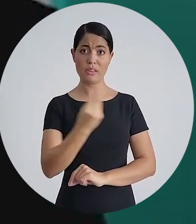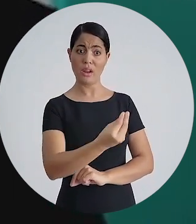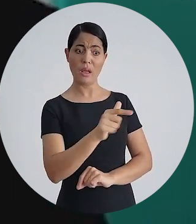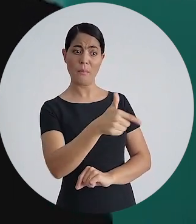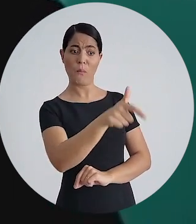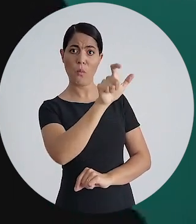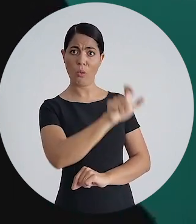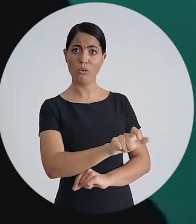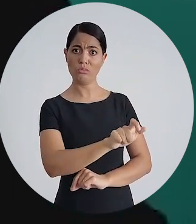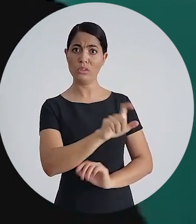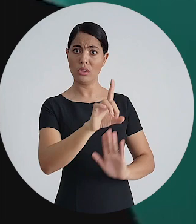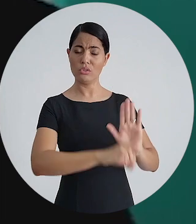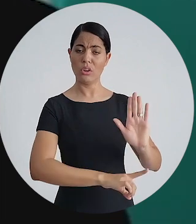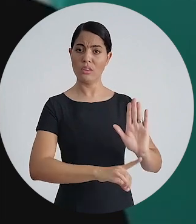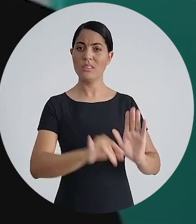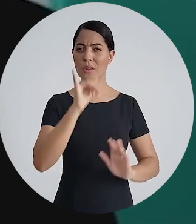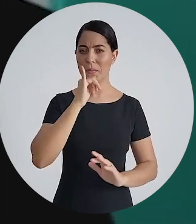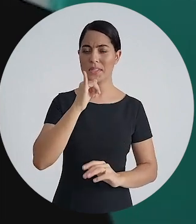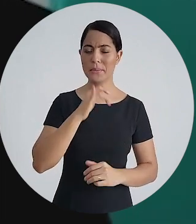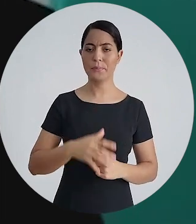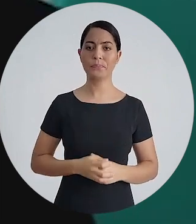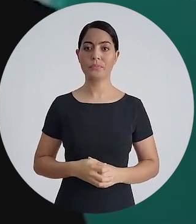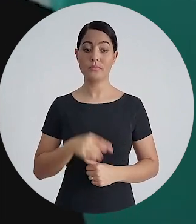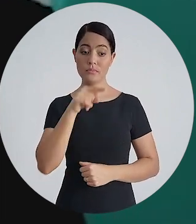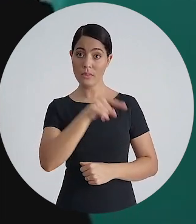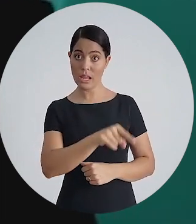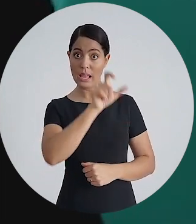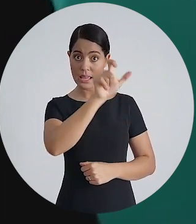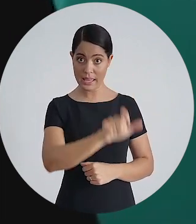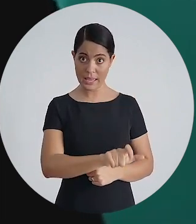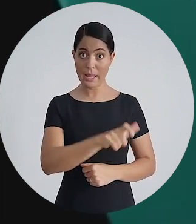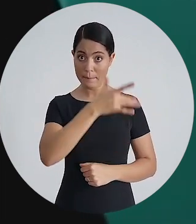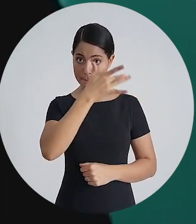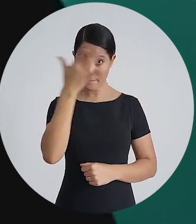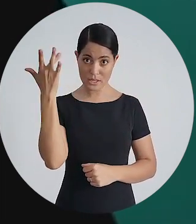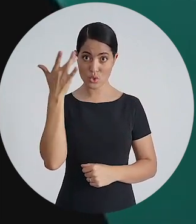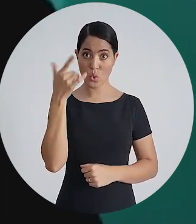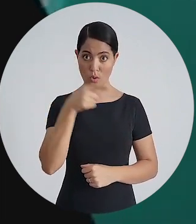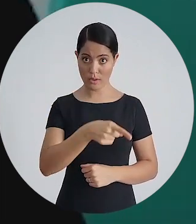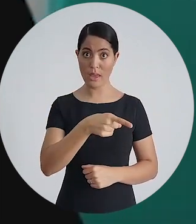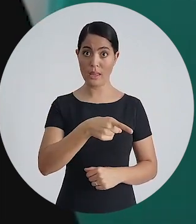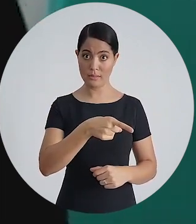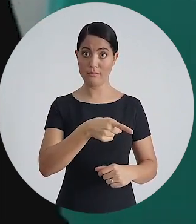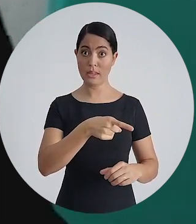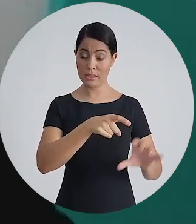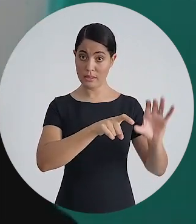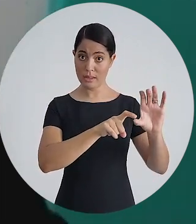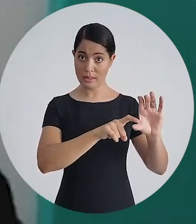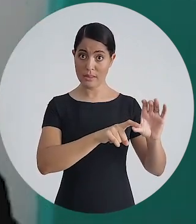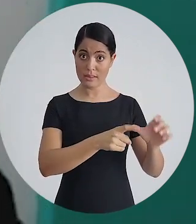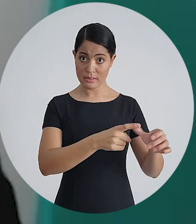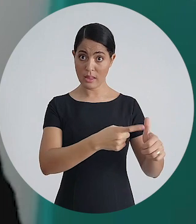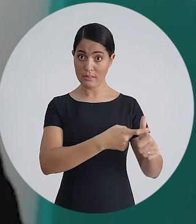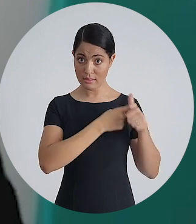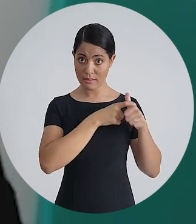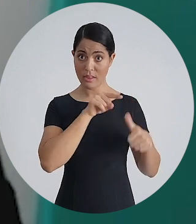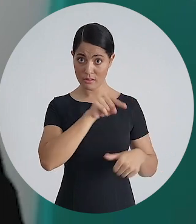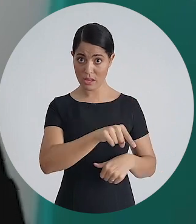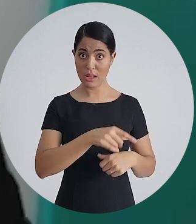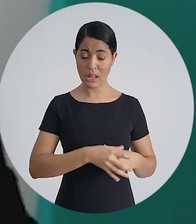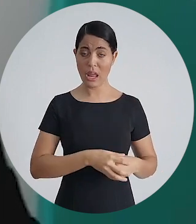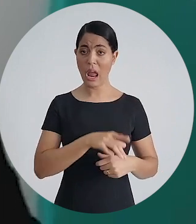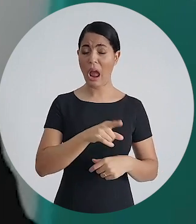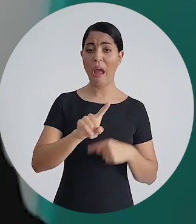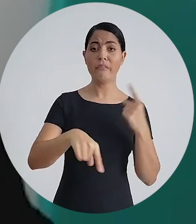daquele que tem o direito, ou seja, o devedor, o que deu causa à ação, o descumpridor da